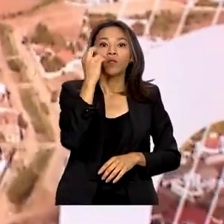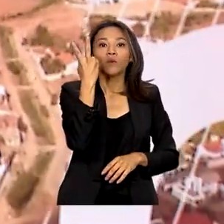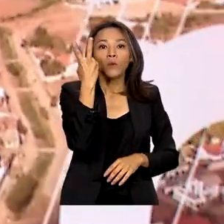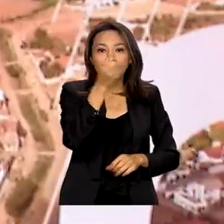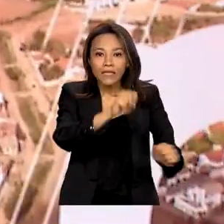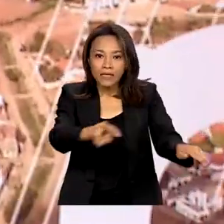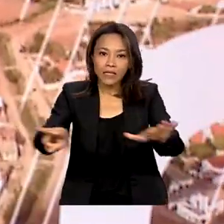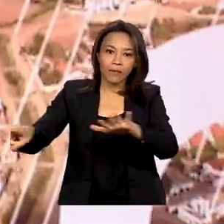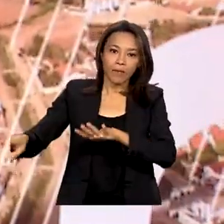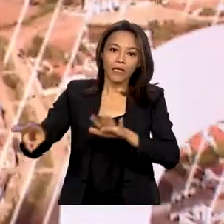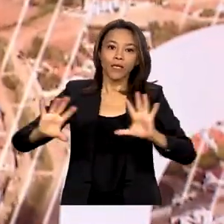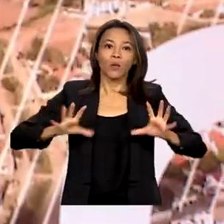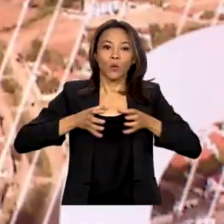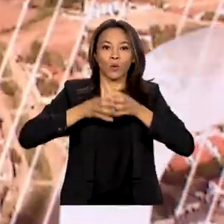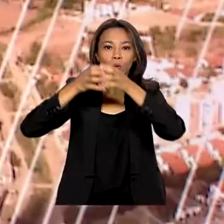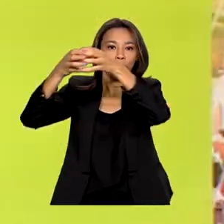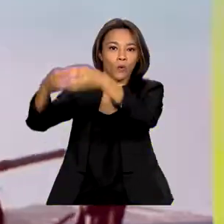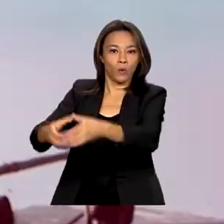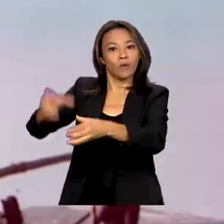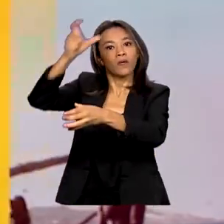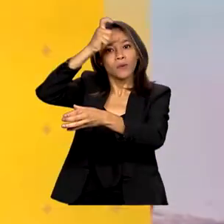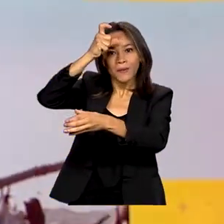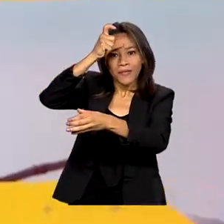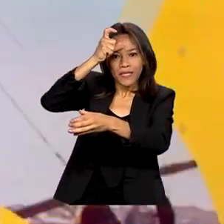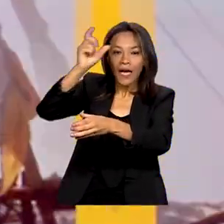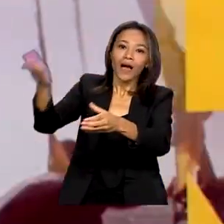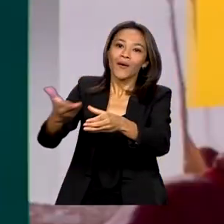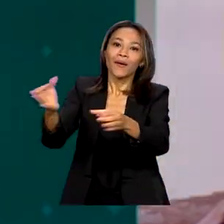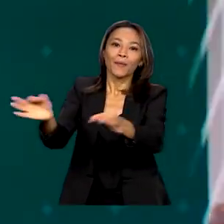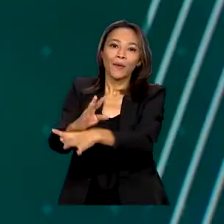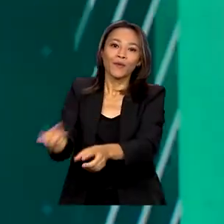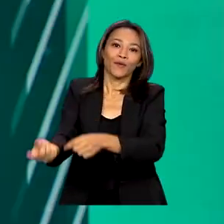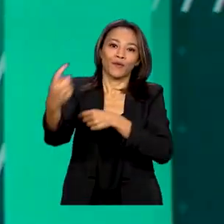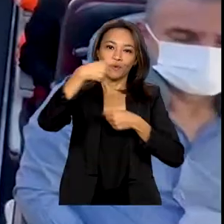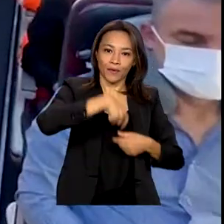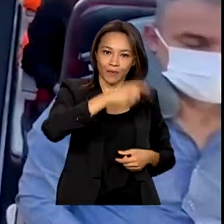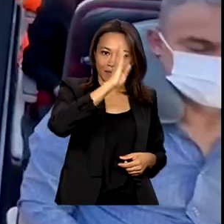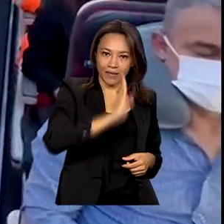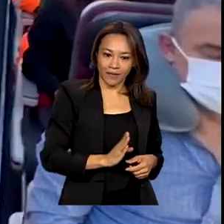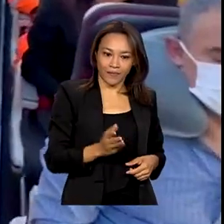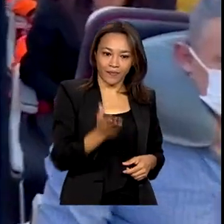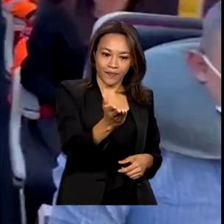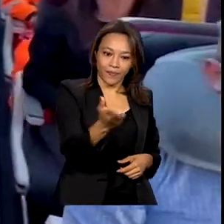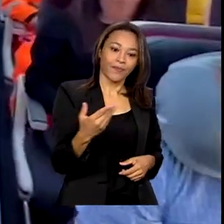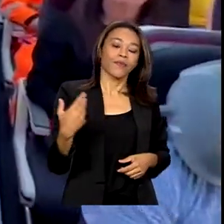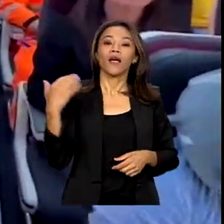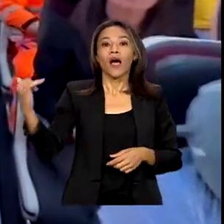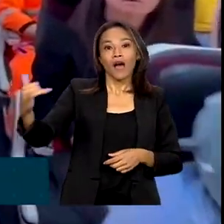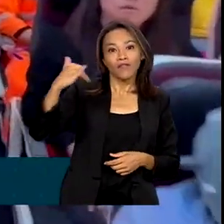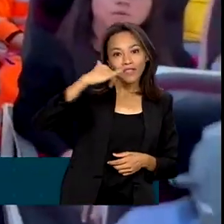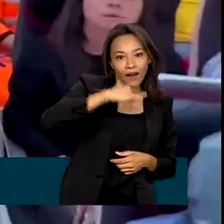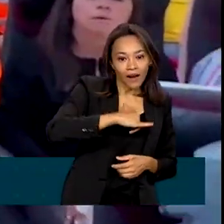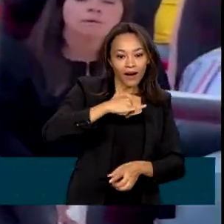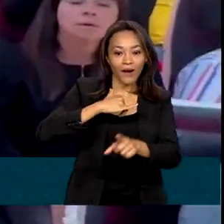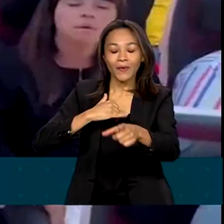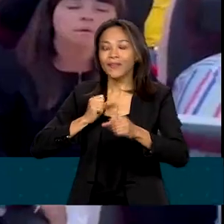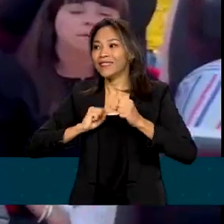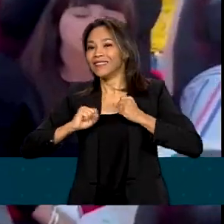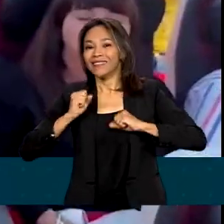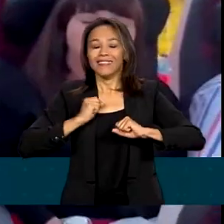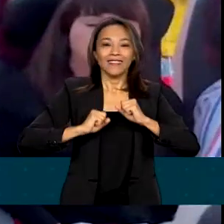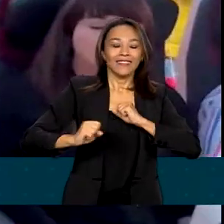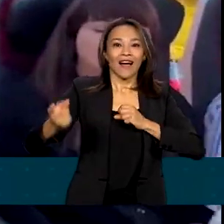na Turquia a missão humanitária brasileira retornou ao Brasil no avião na Turquia muita expectativa